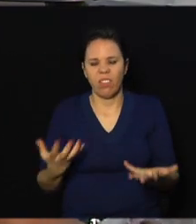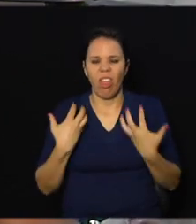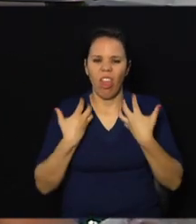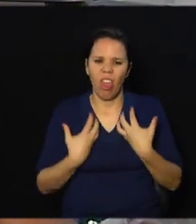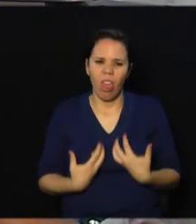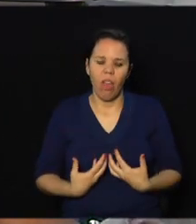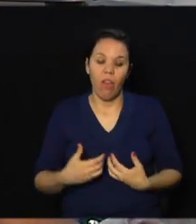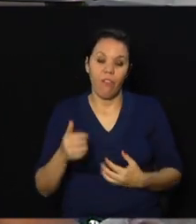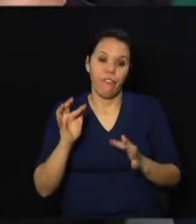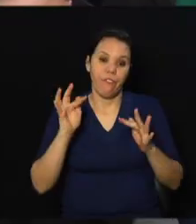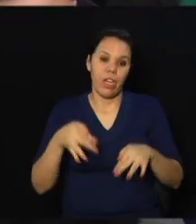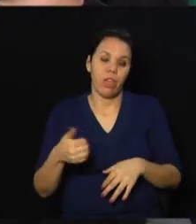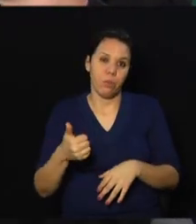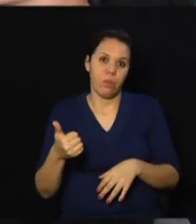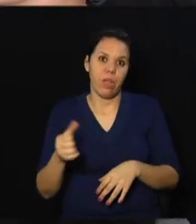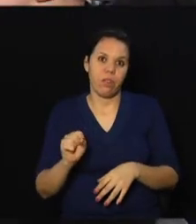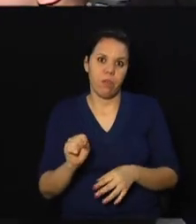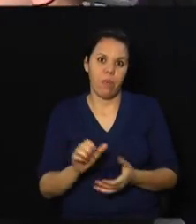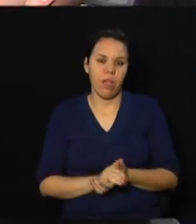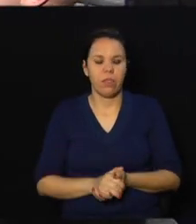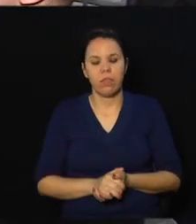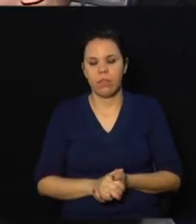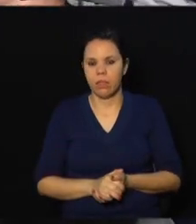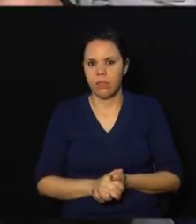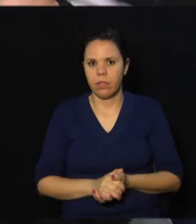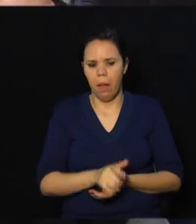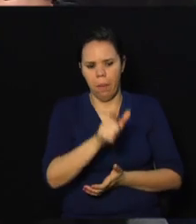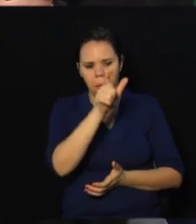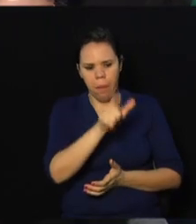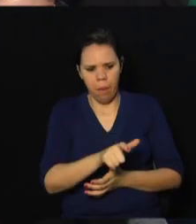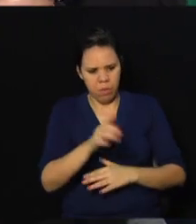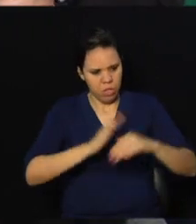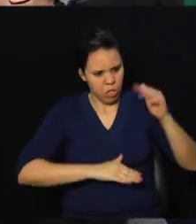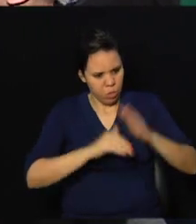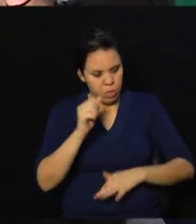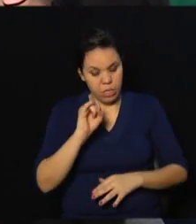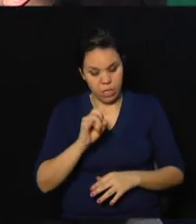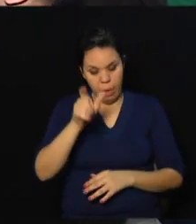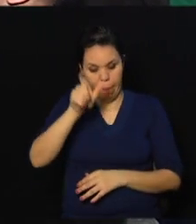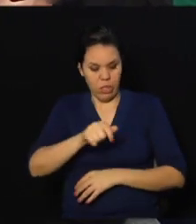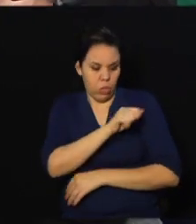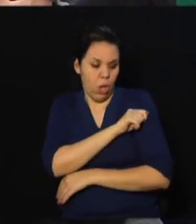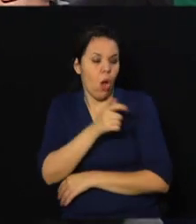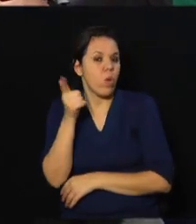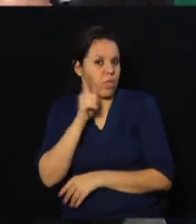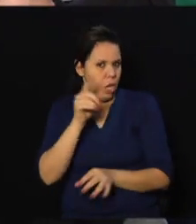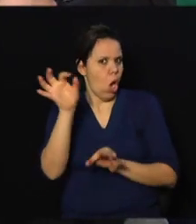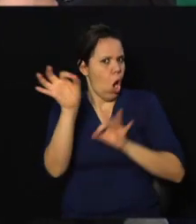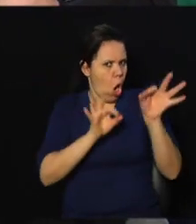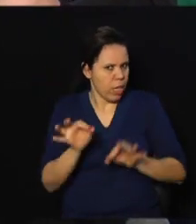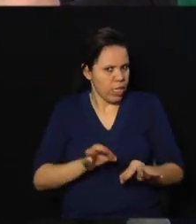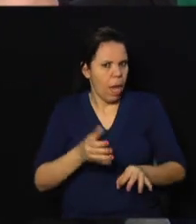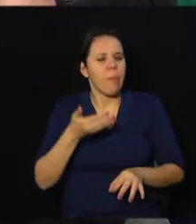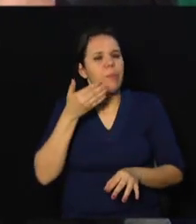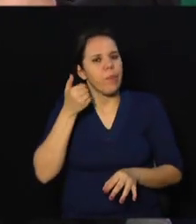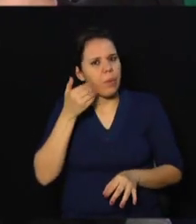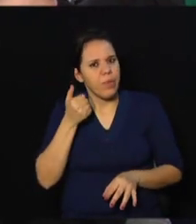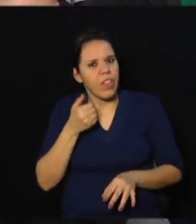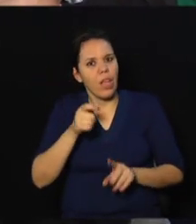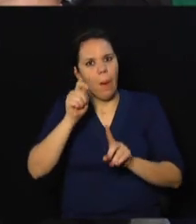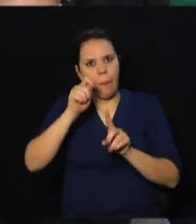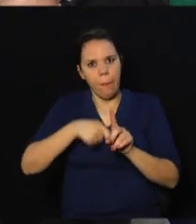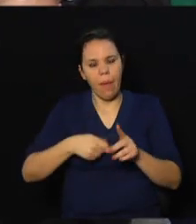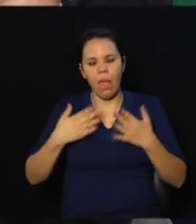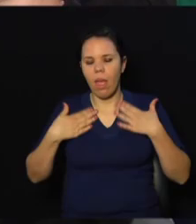já com o final do primeiro semestre. Segundo o especialista, se o candidato se organizar, dá para aproveitar o mês de